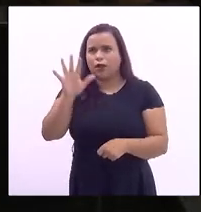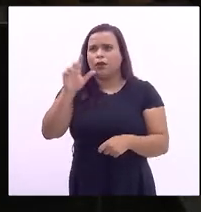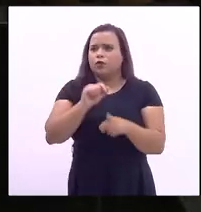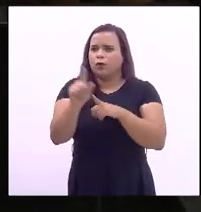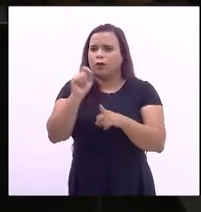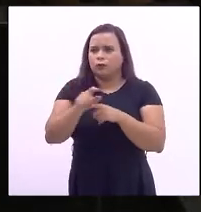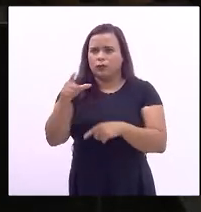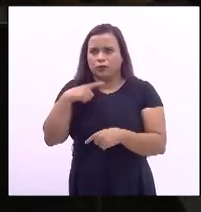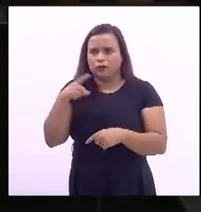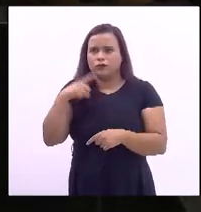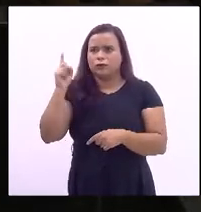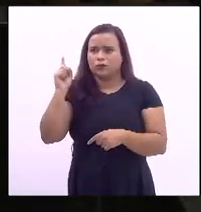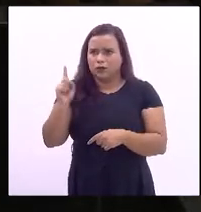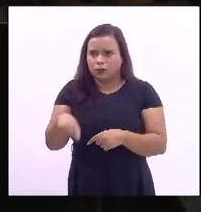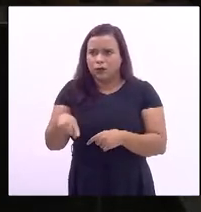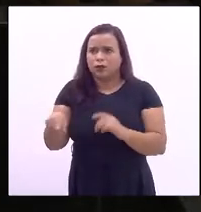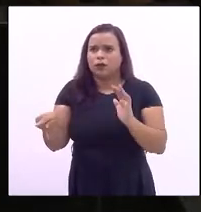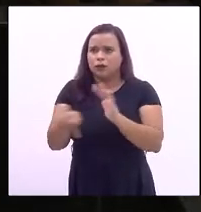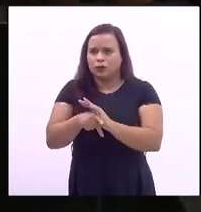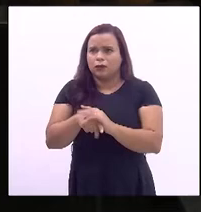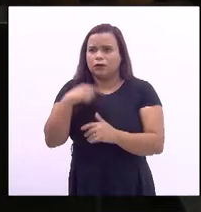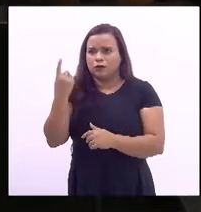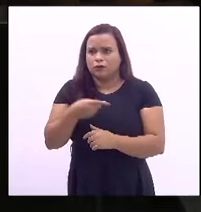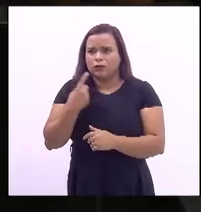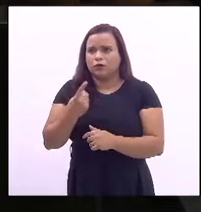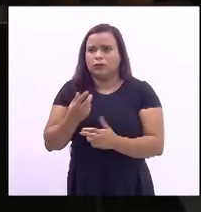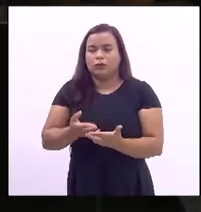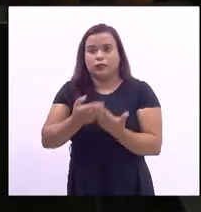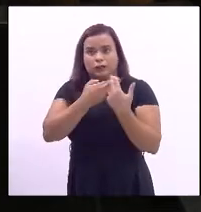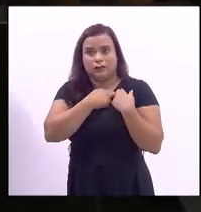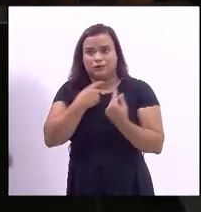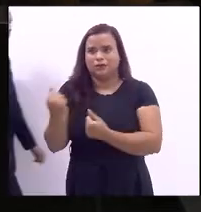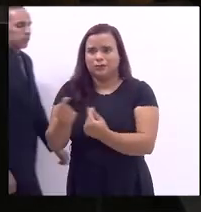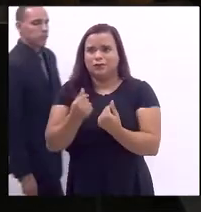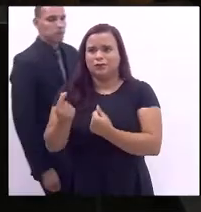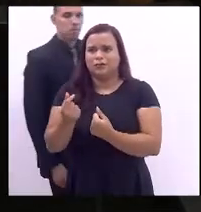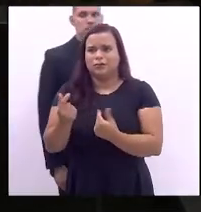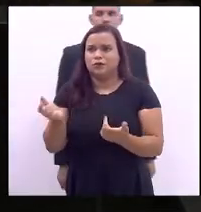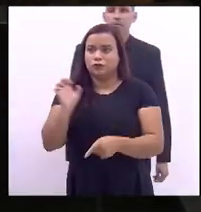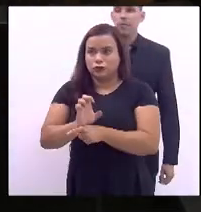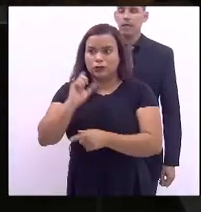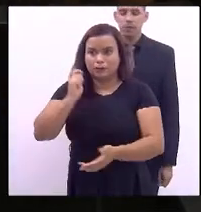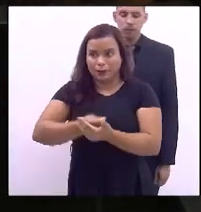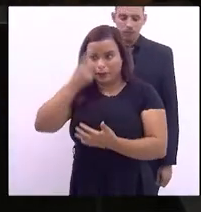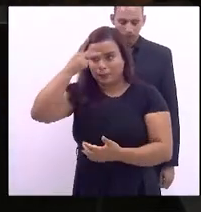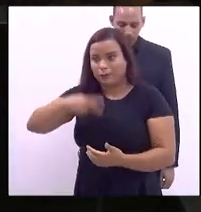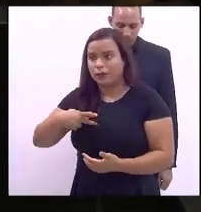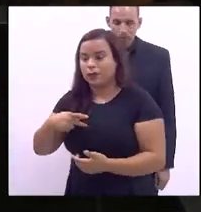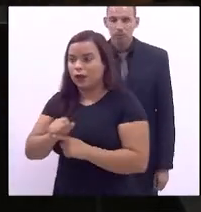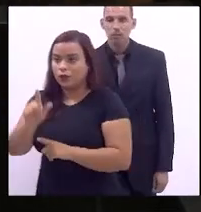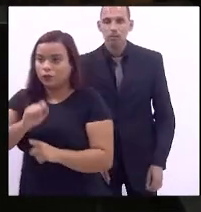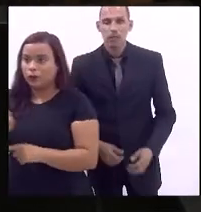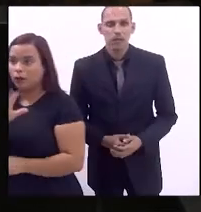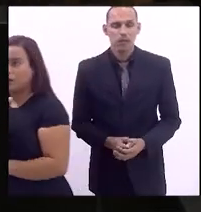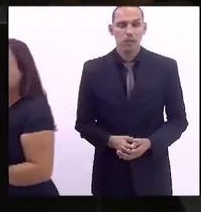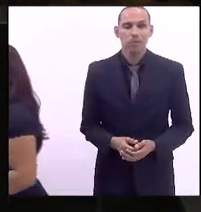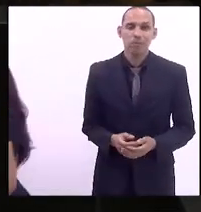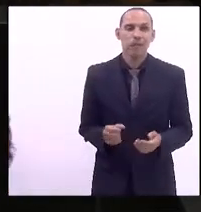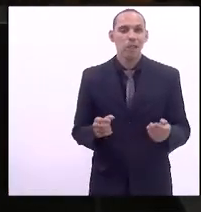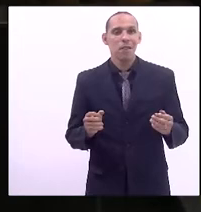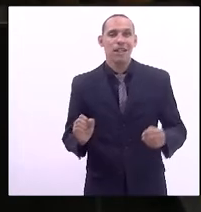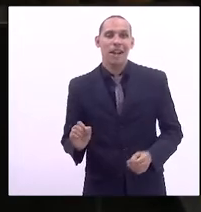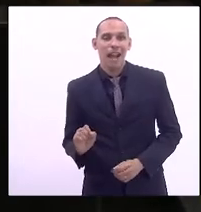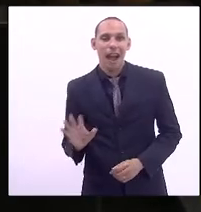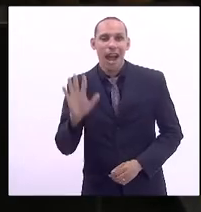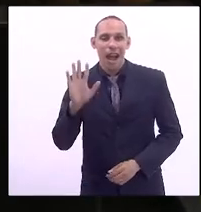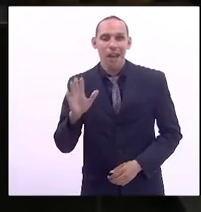seu aluguel Aonde fica a secretaria de fazenda então o Estado paga para si próprio o aluguel mais valioso que